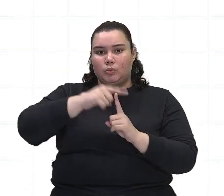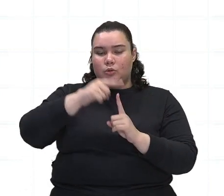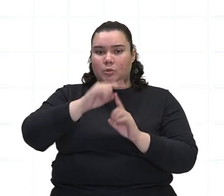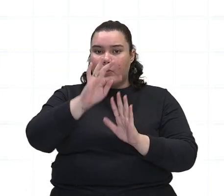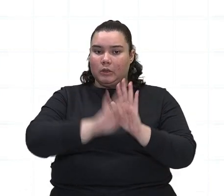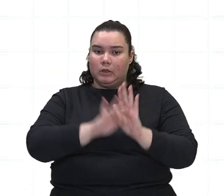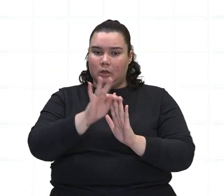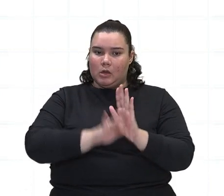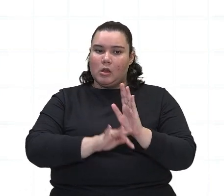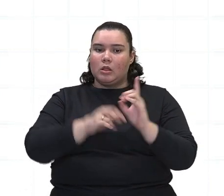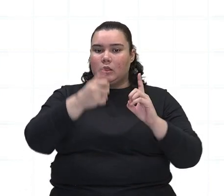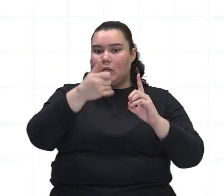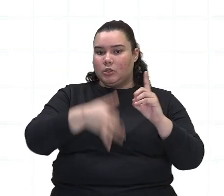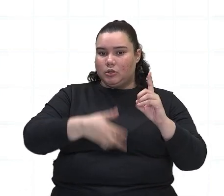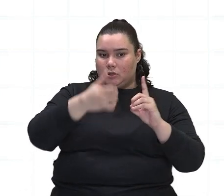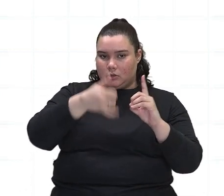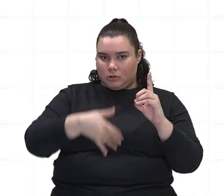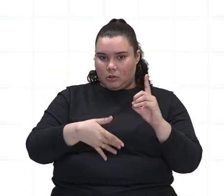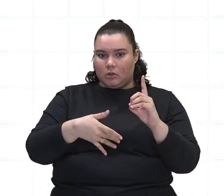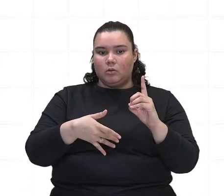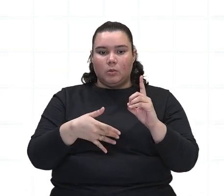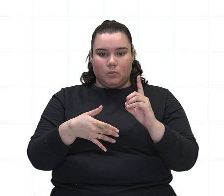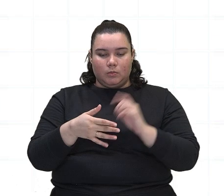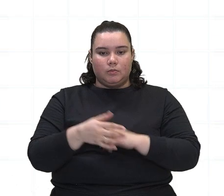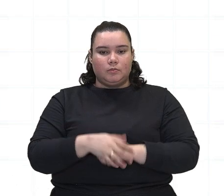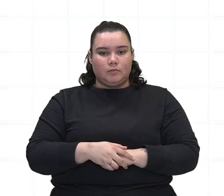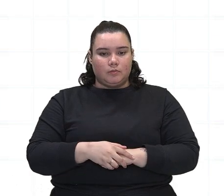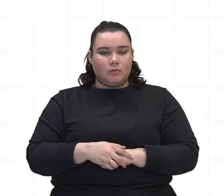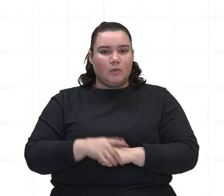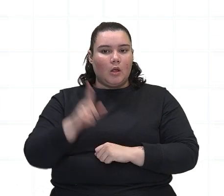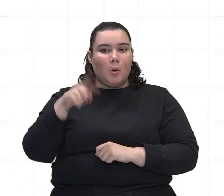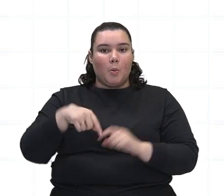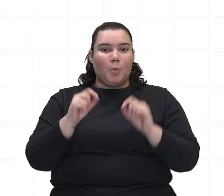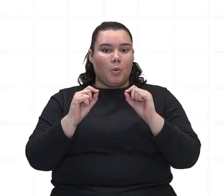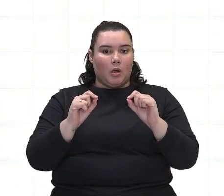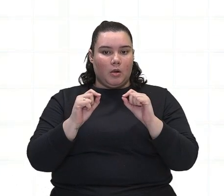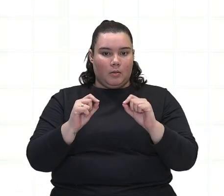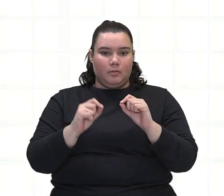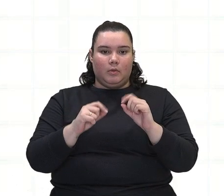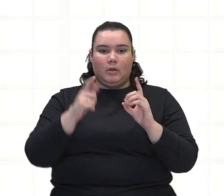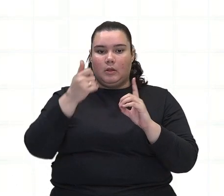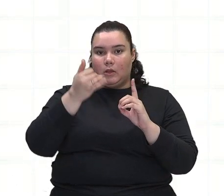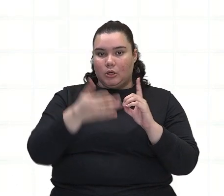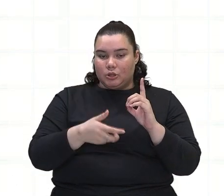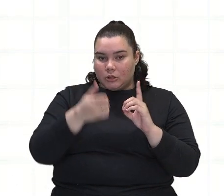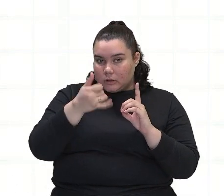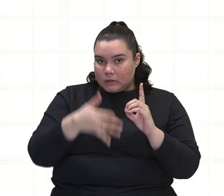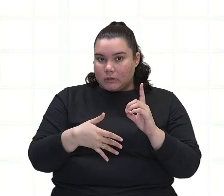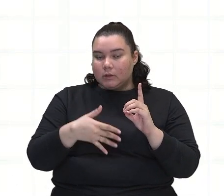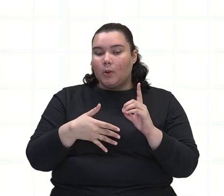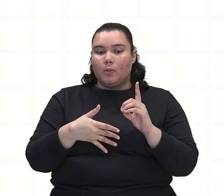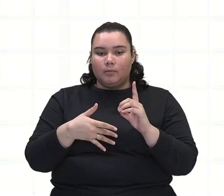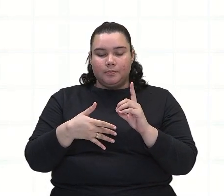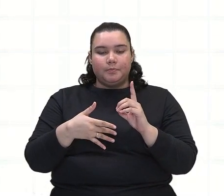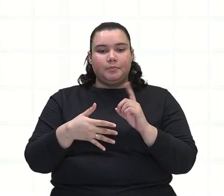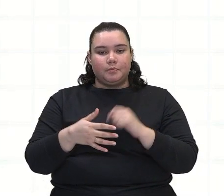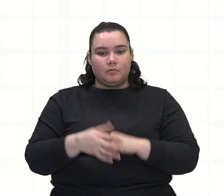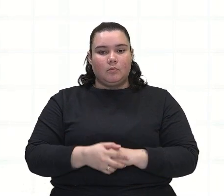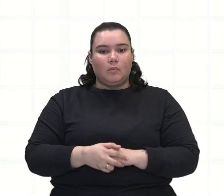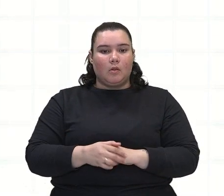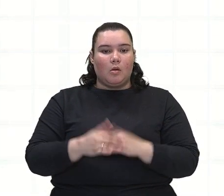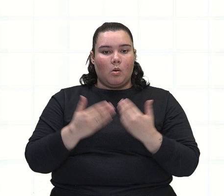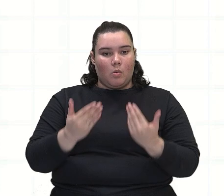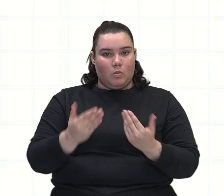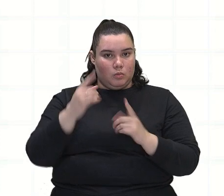textual descritivo, né? Aquela sequência descritiva. Então, a descrição ou o